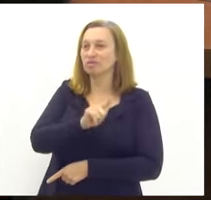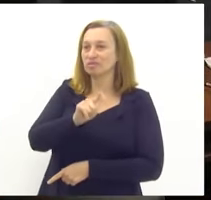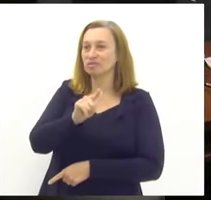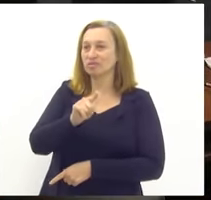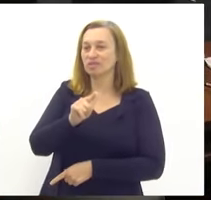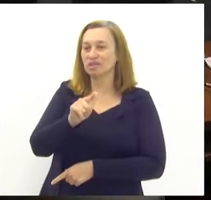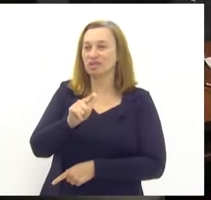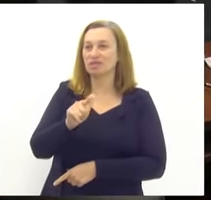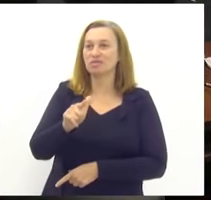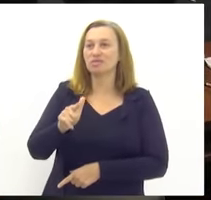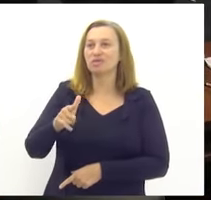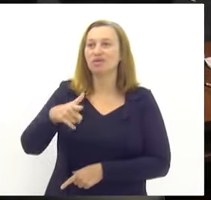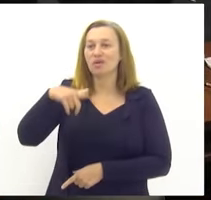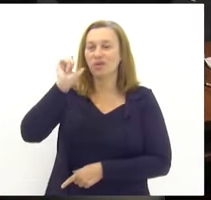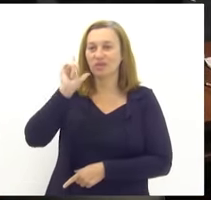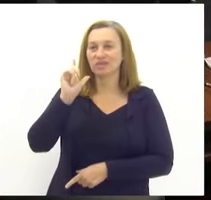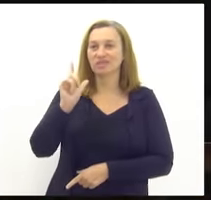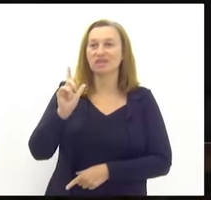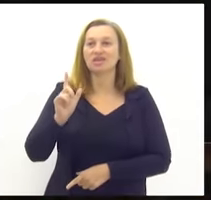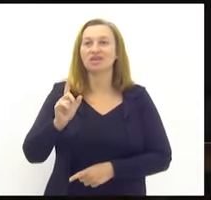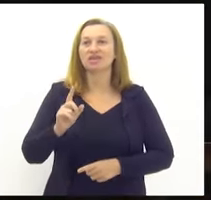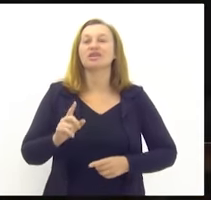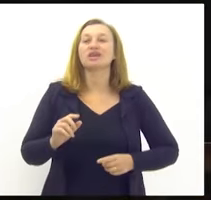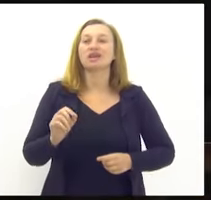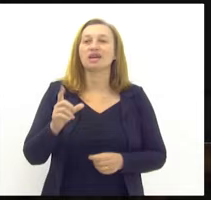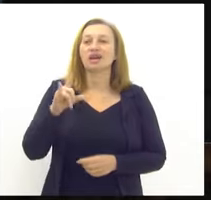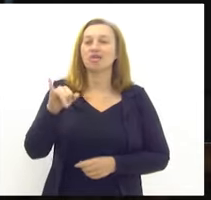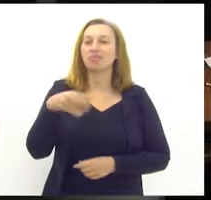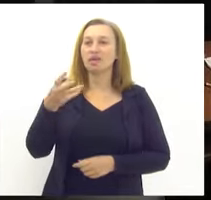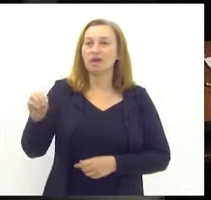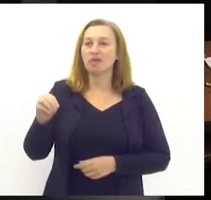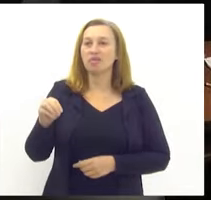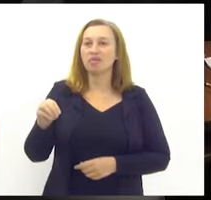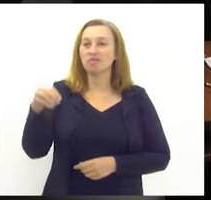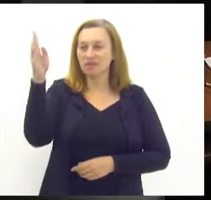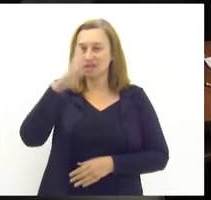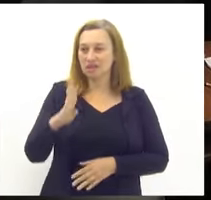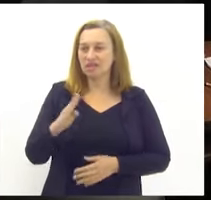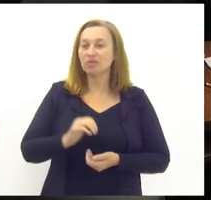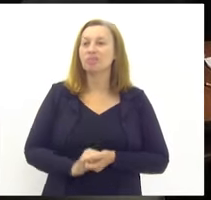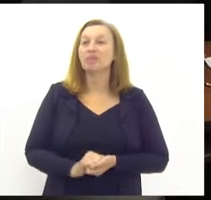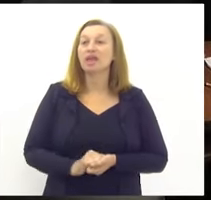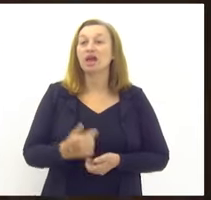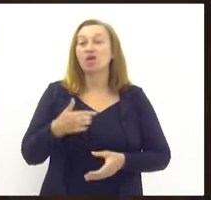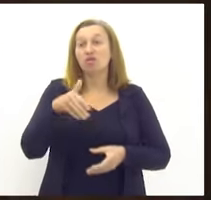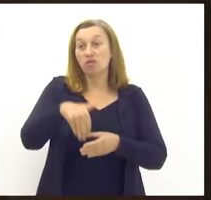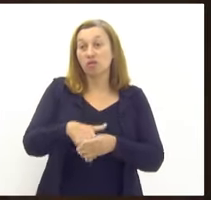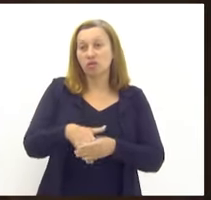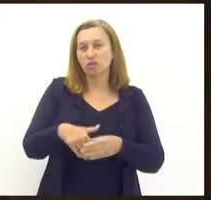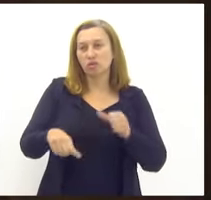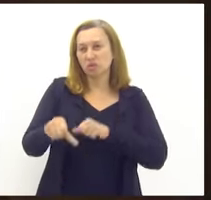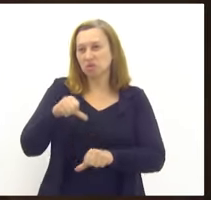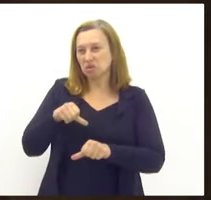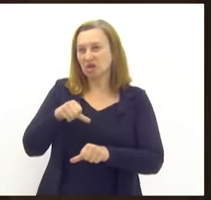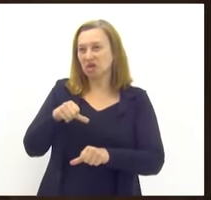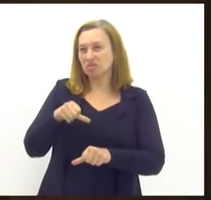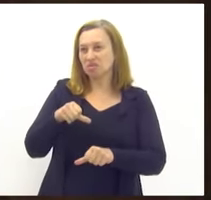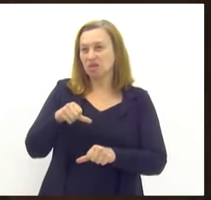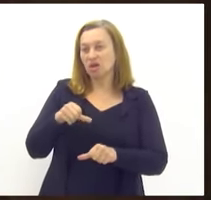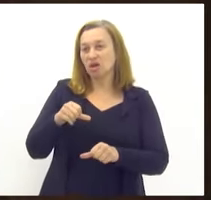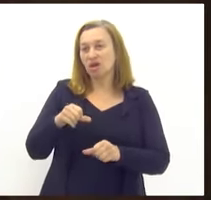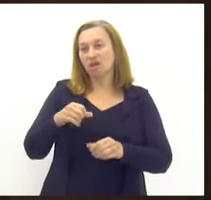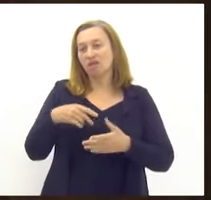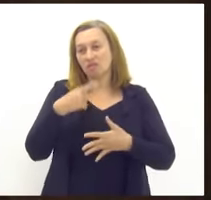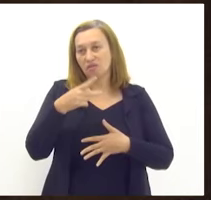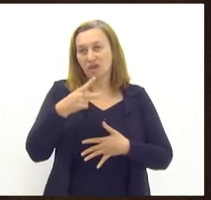presidente Deputado amorinho só para consignar meu voto contrário porque tem uma justificativa não conheço